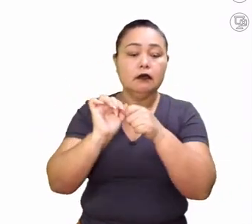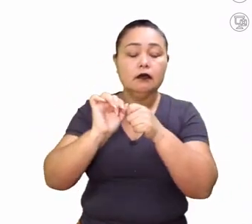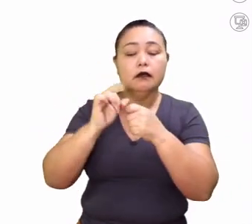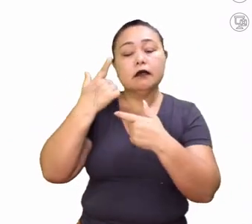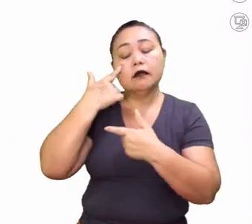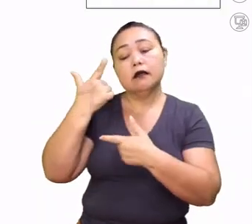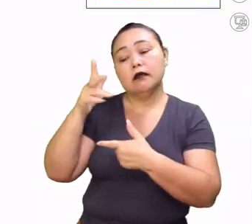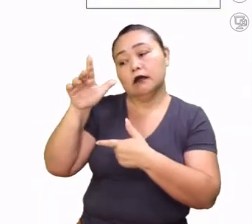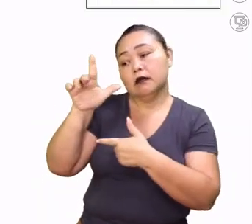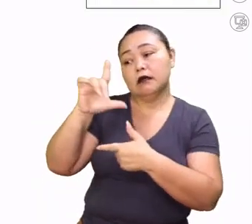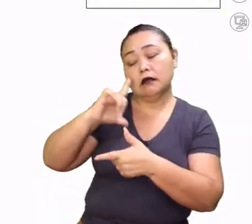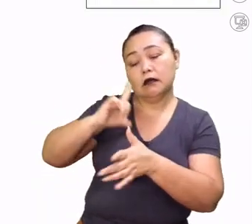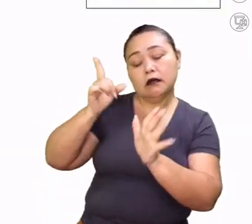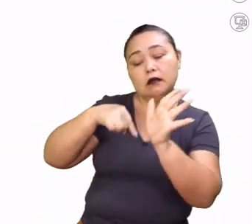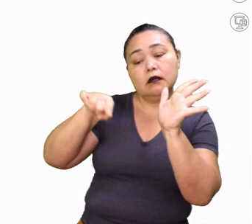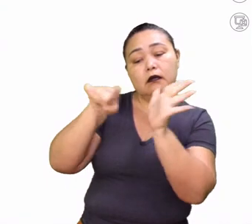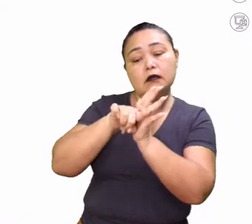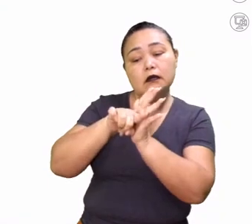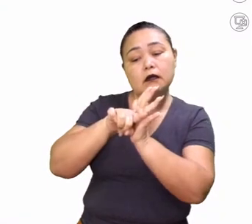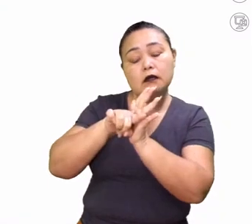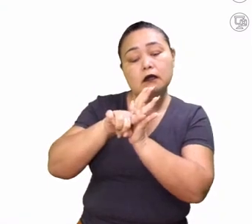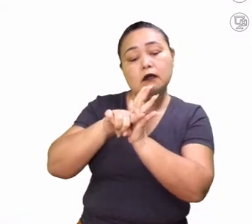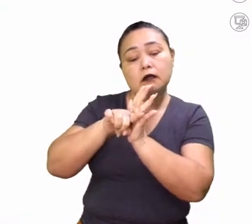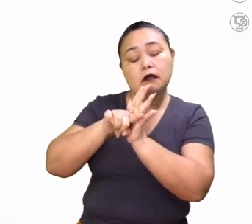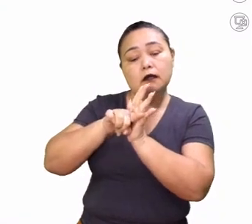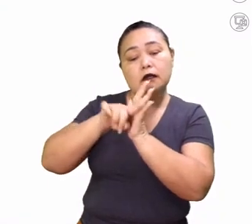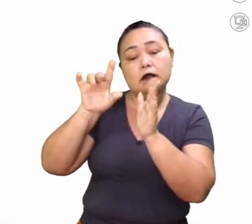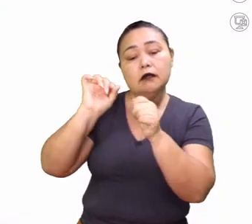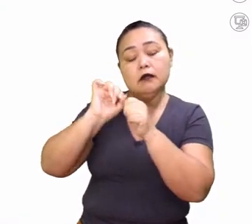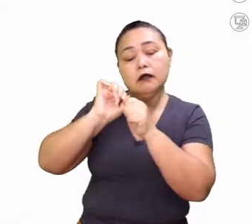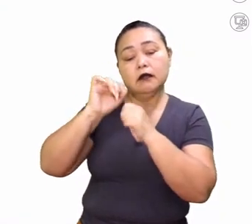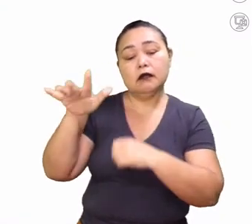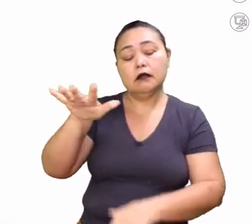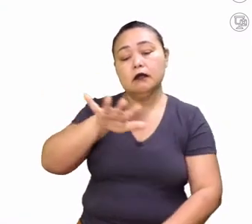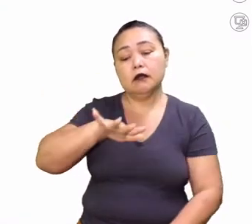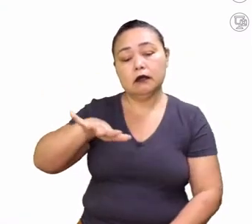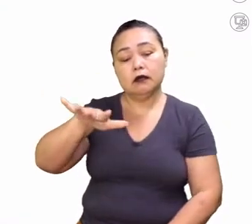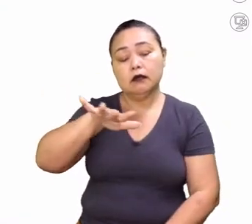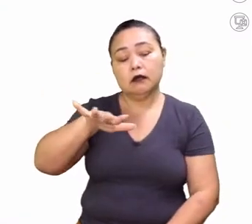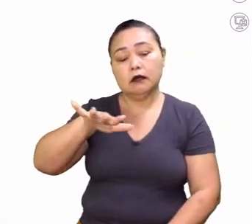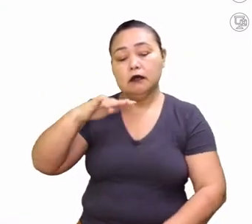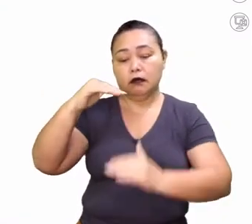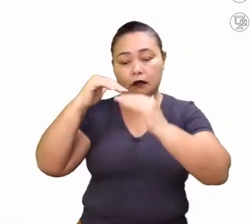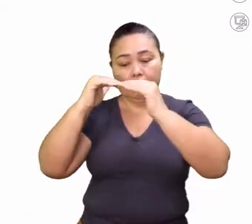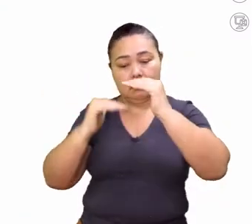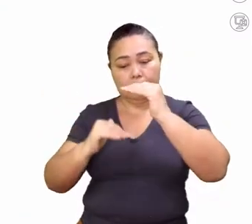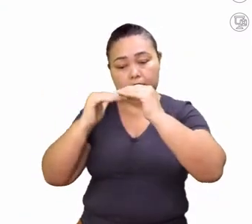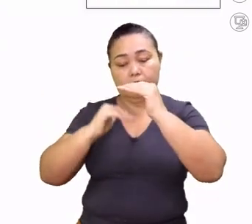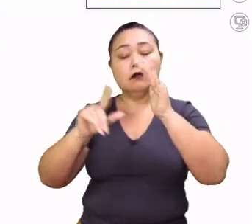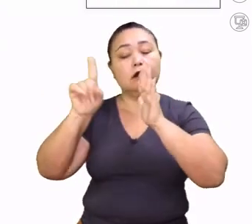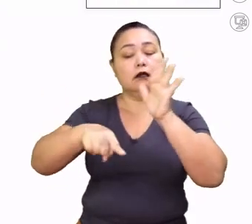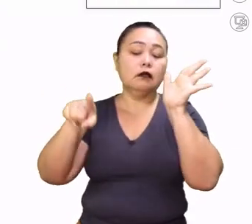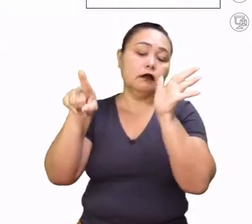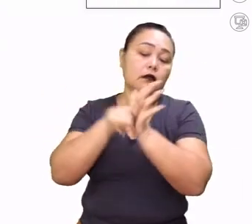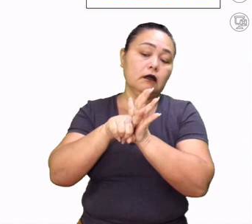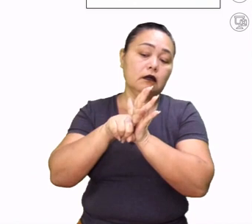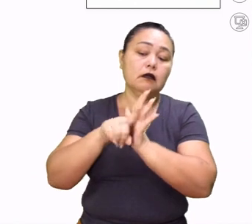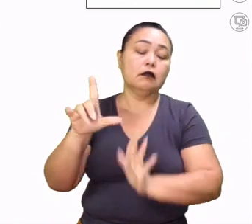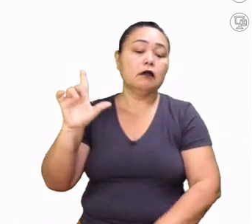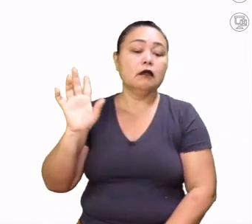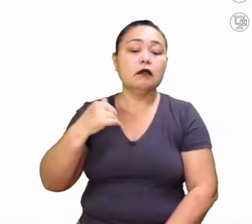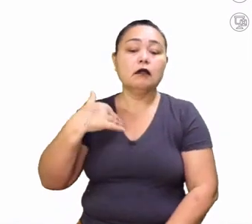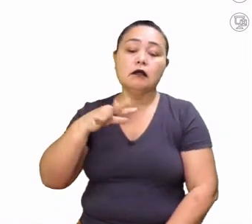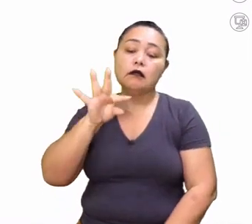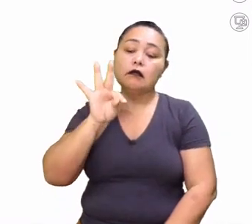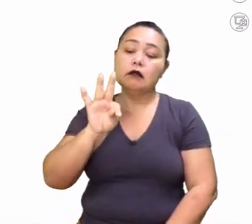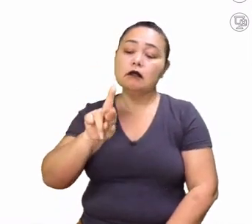negativo que nós temos o trabalho negativo é dado só por essa área aqui ó Então já sabe que vai ter um trabalho realizado aí que